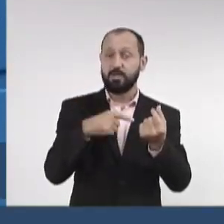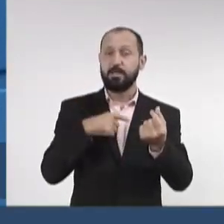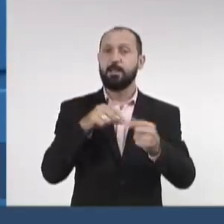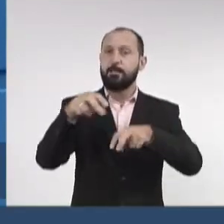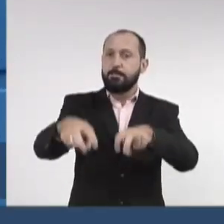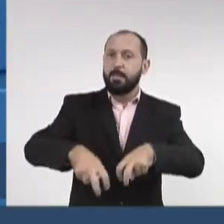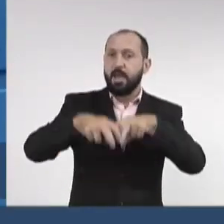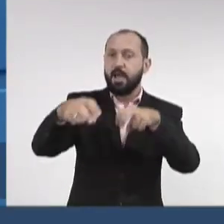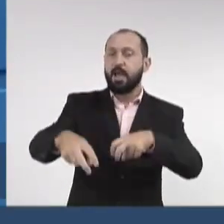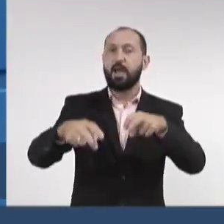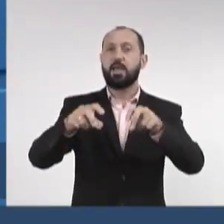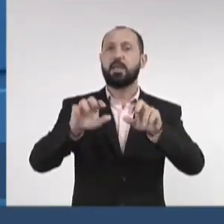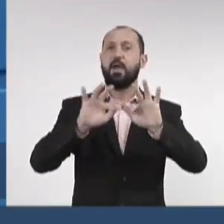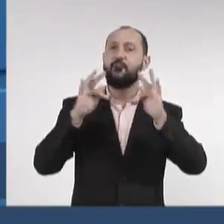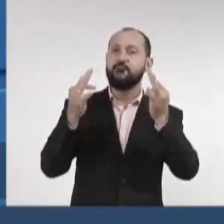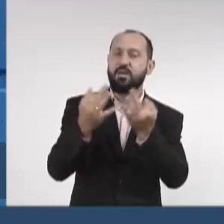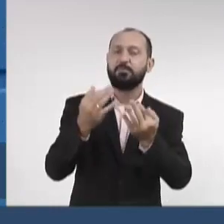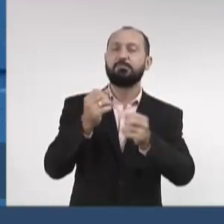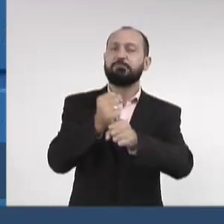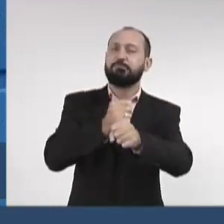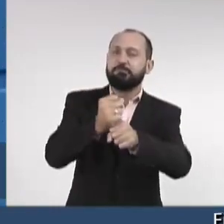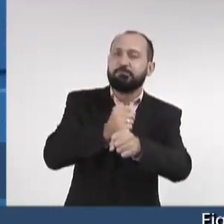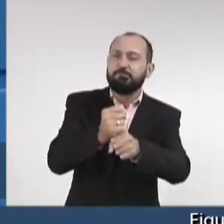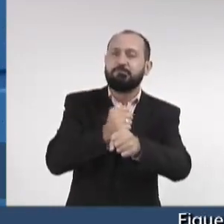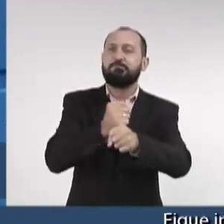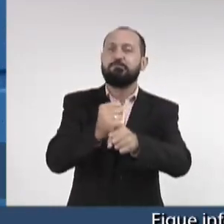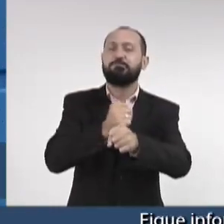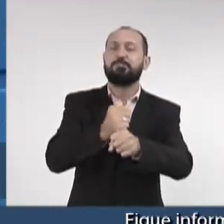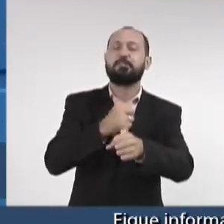do nosso país. Obrigado.